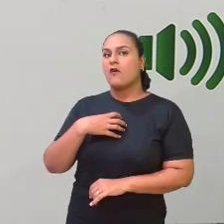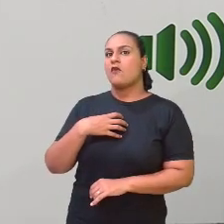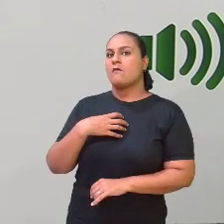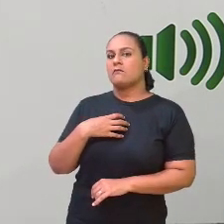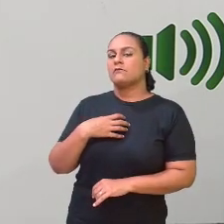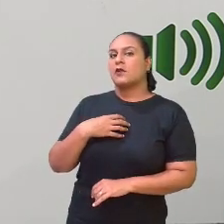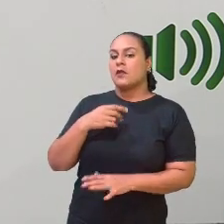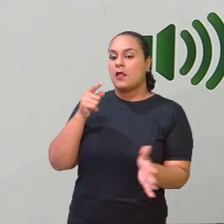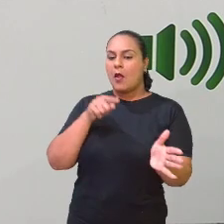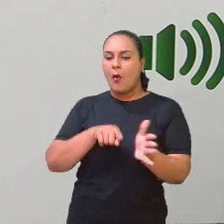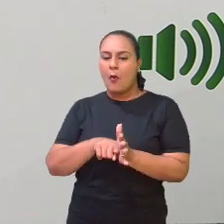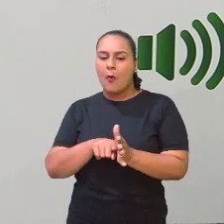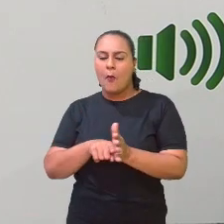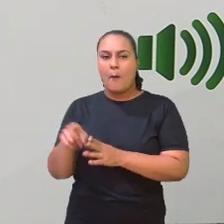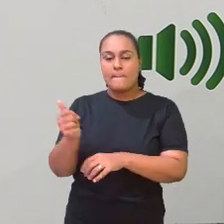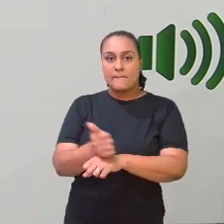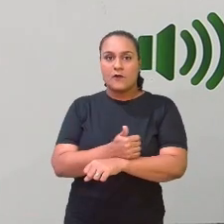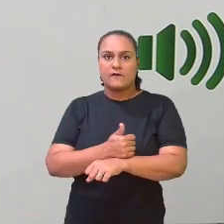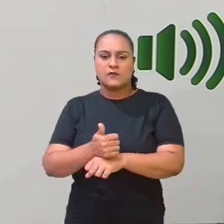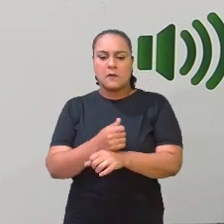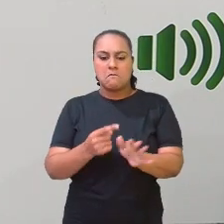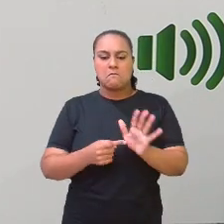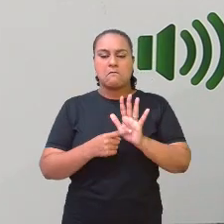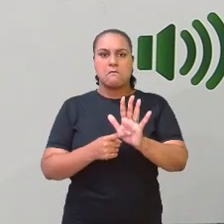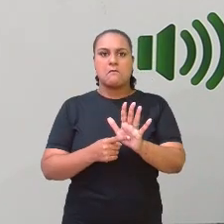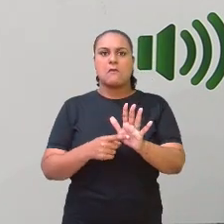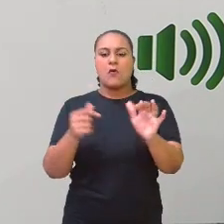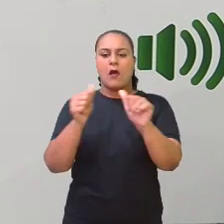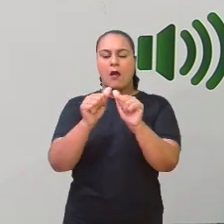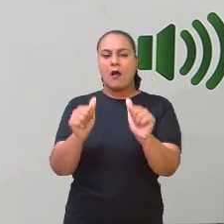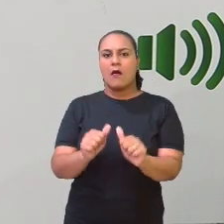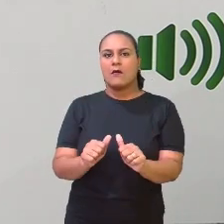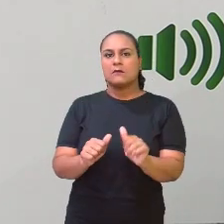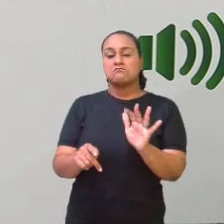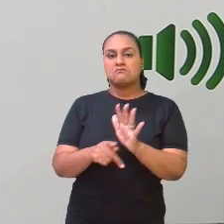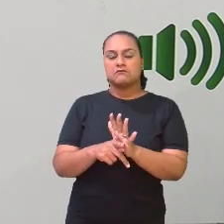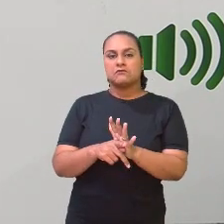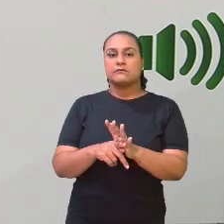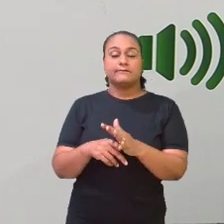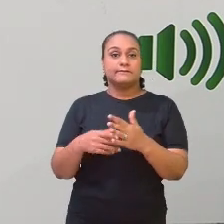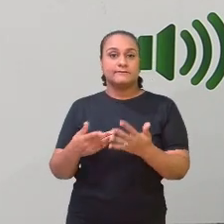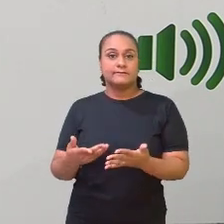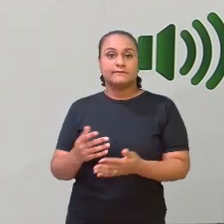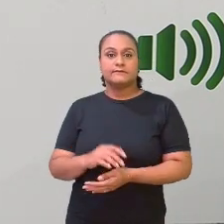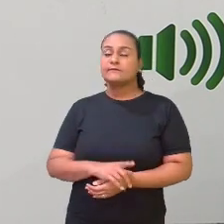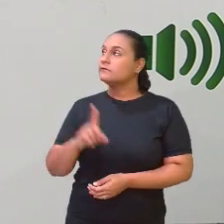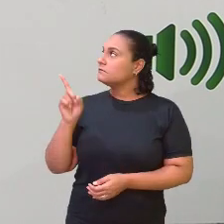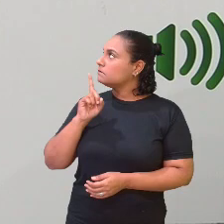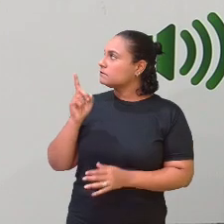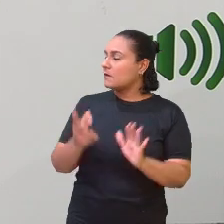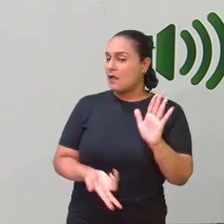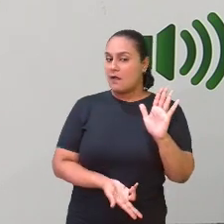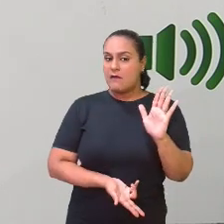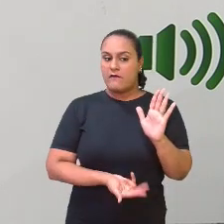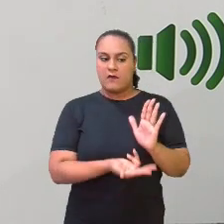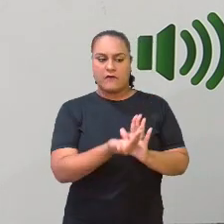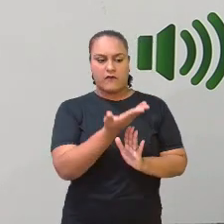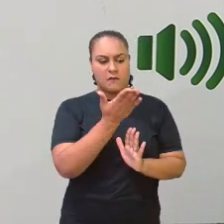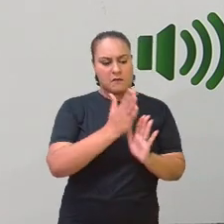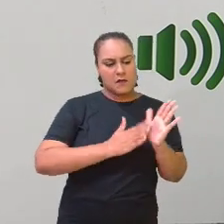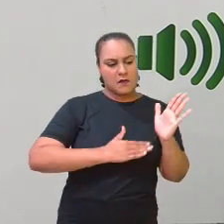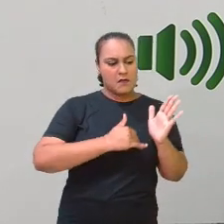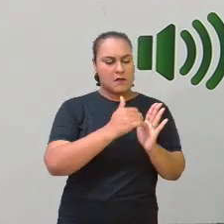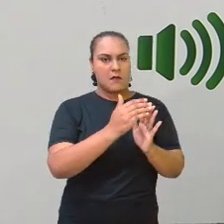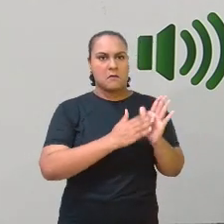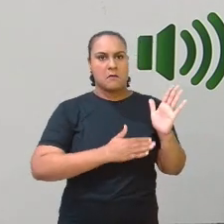arte. E aí, isso é um retrato. É quando você faz aquela pintura ali naquele momento,